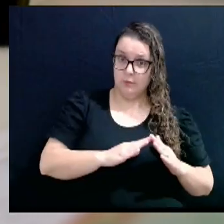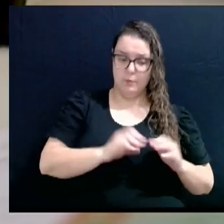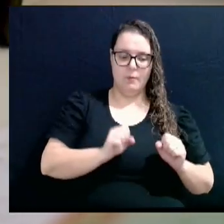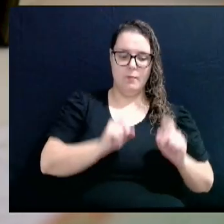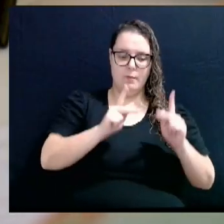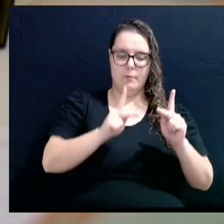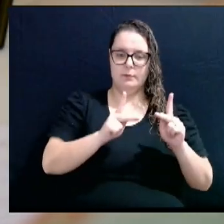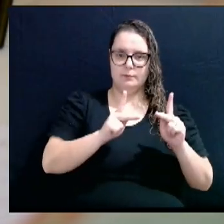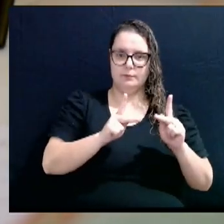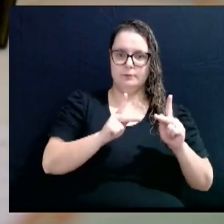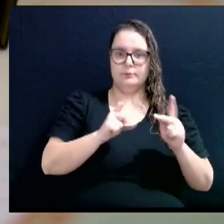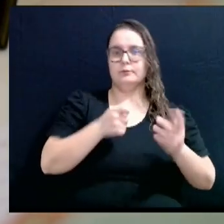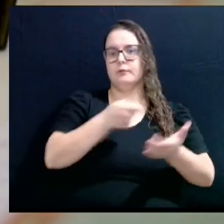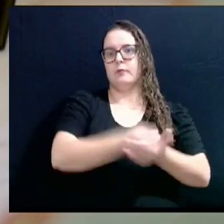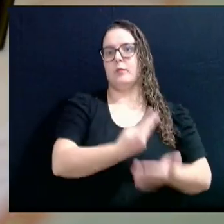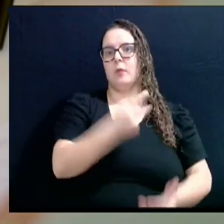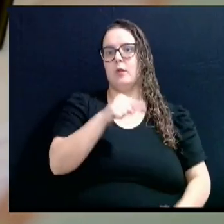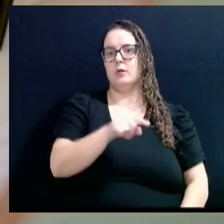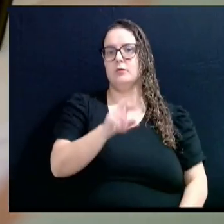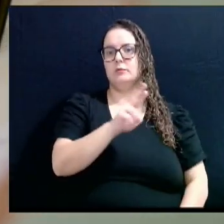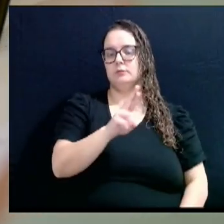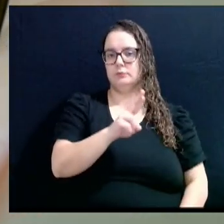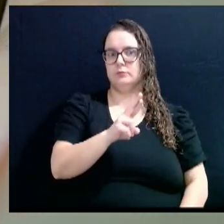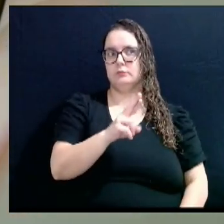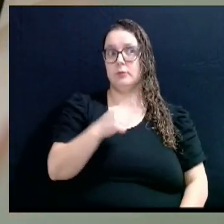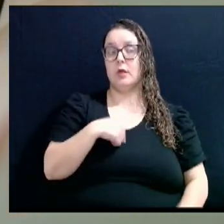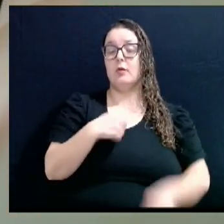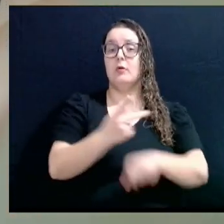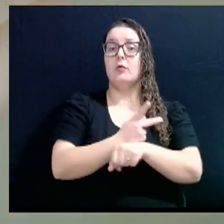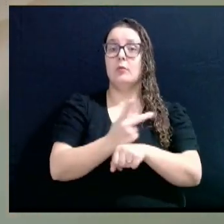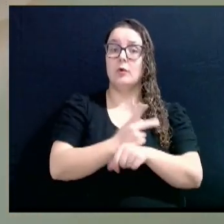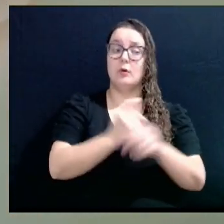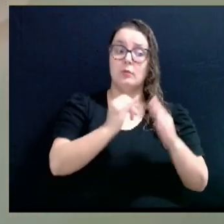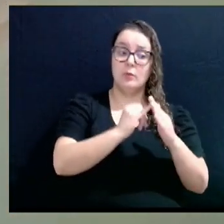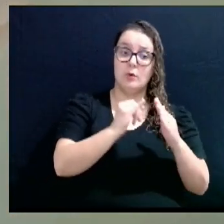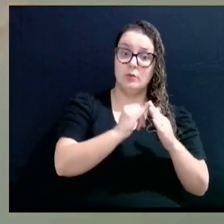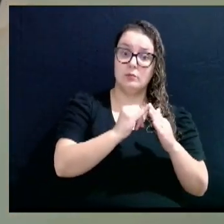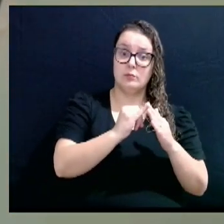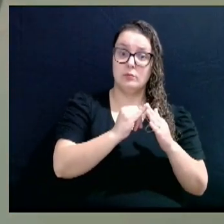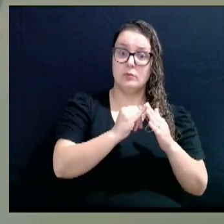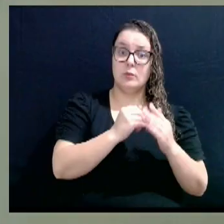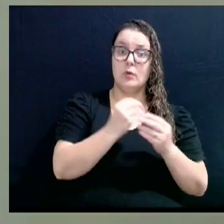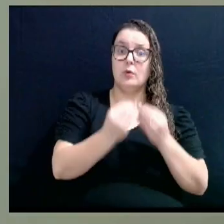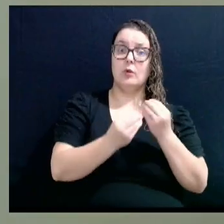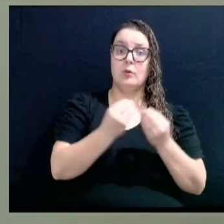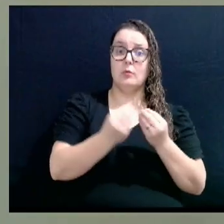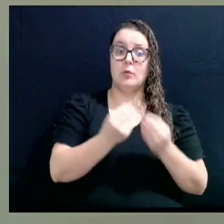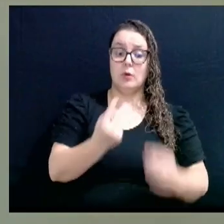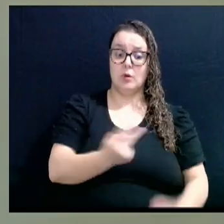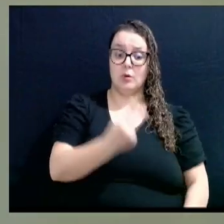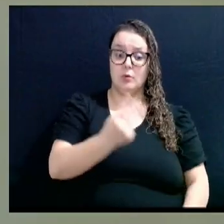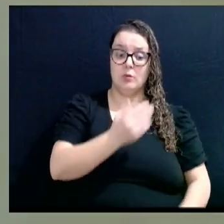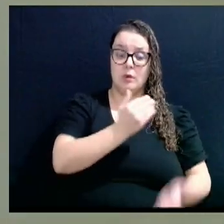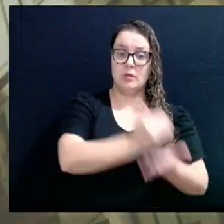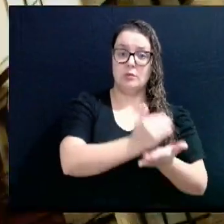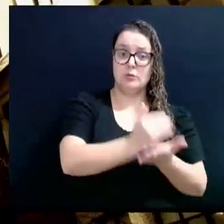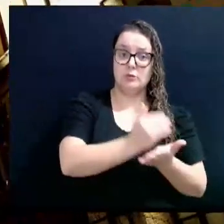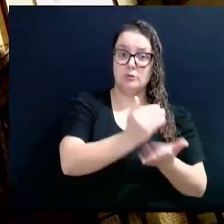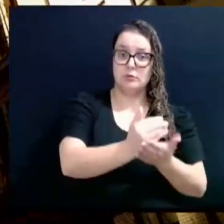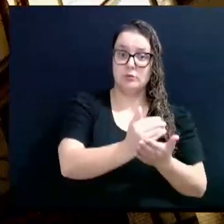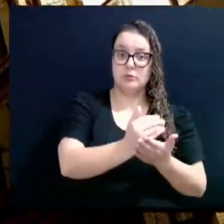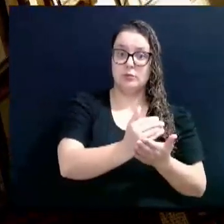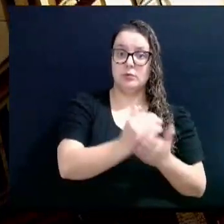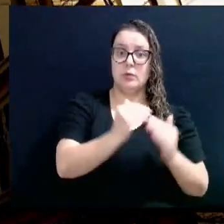R$2.000, então eu vou procurar um imóvel aonde o valor da parcela seja menor que